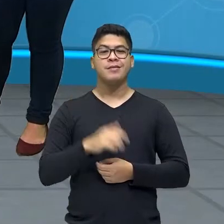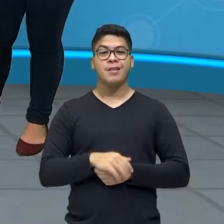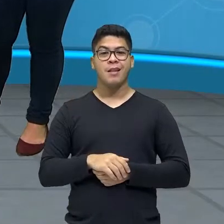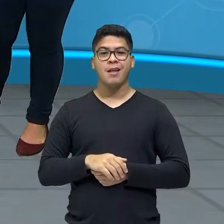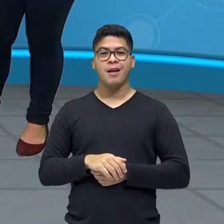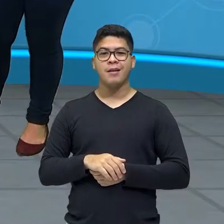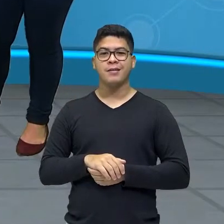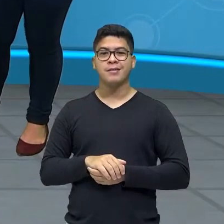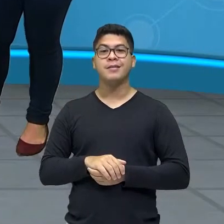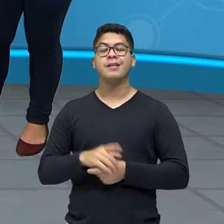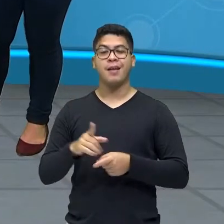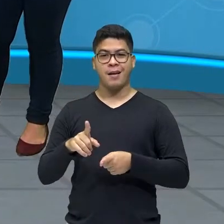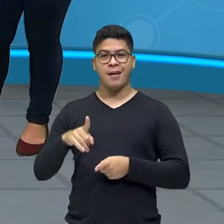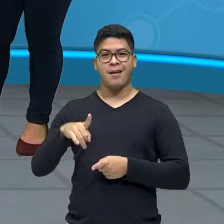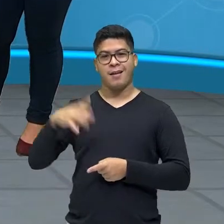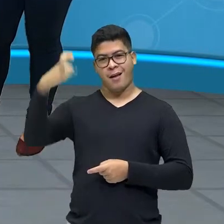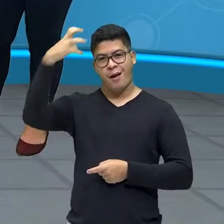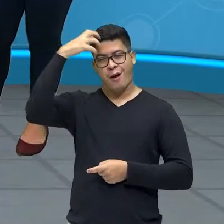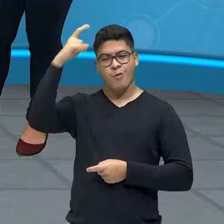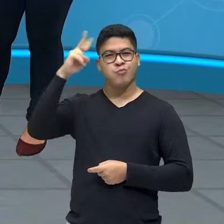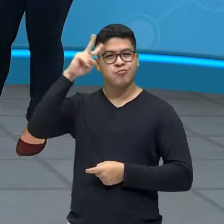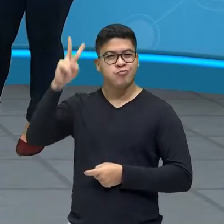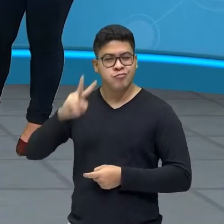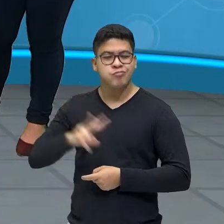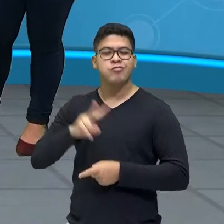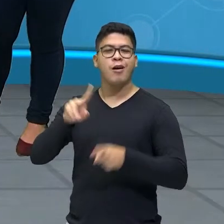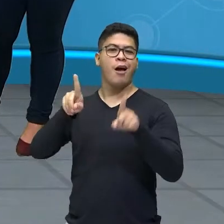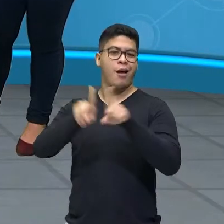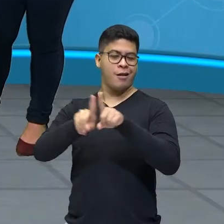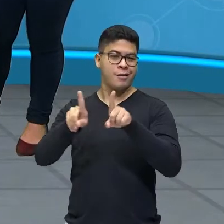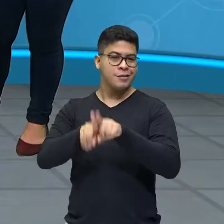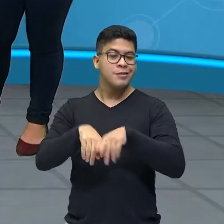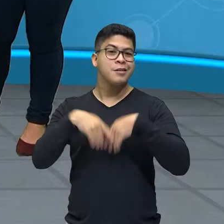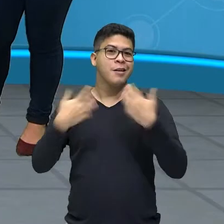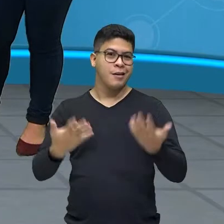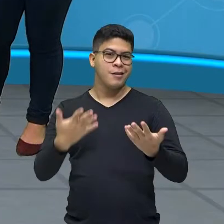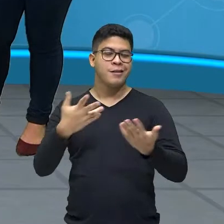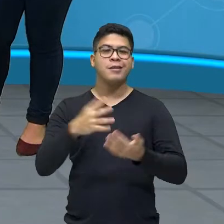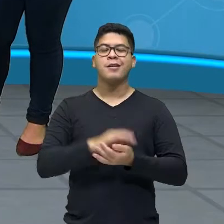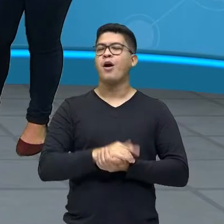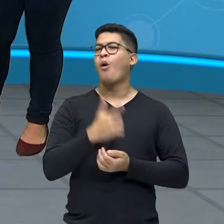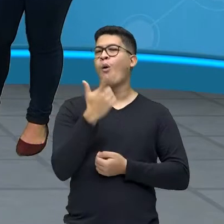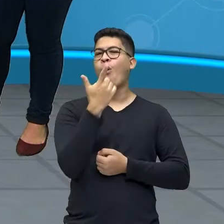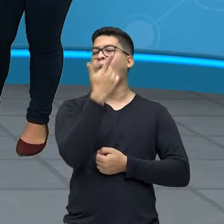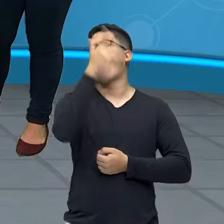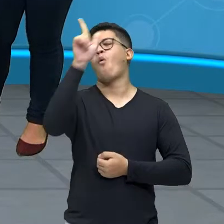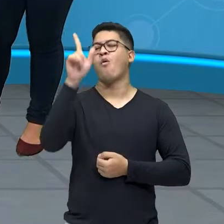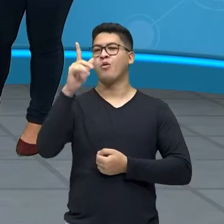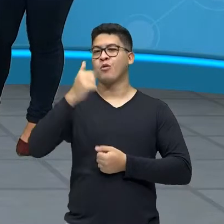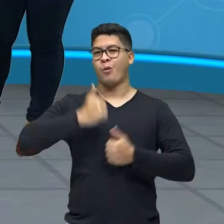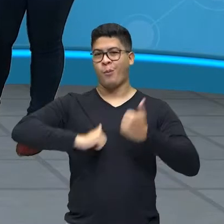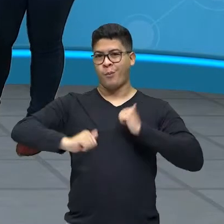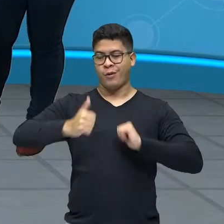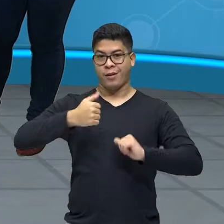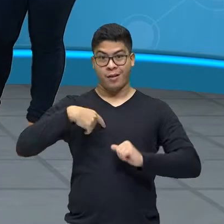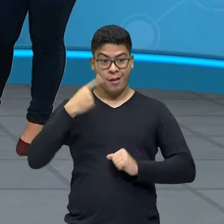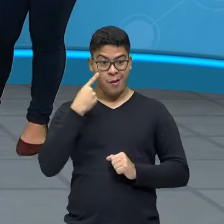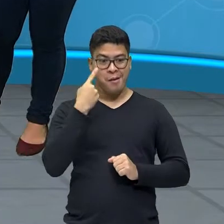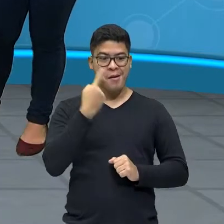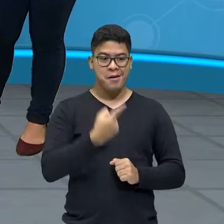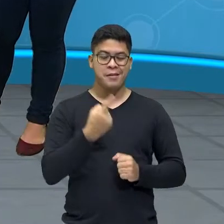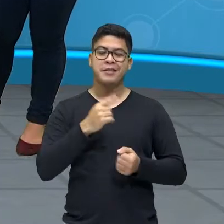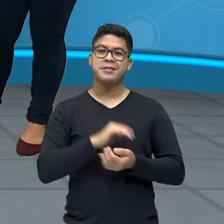aí toda a beleza e encanto da fauna e flora. E vários outros personagens dentro aí dessa